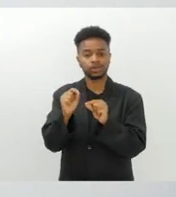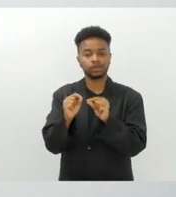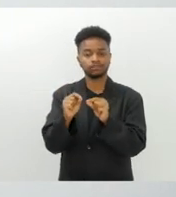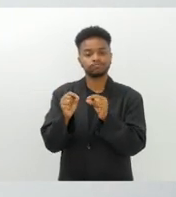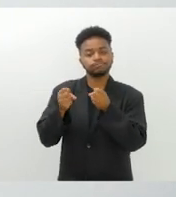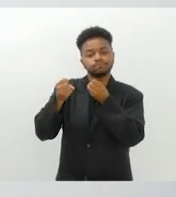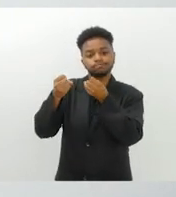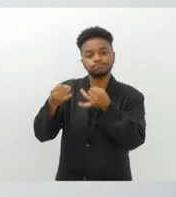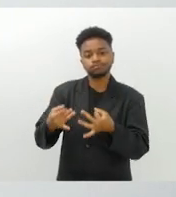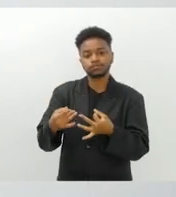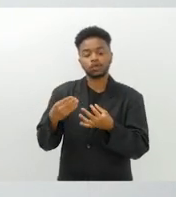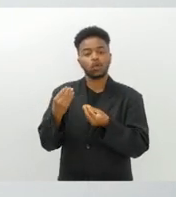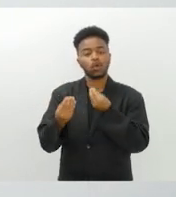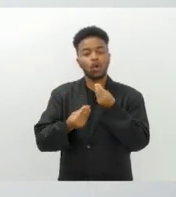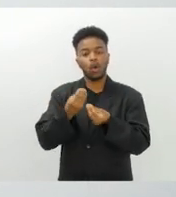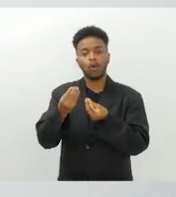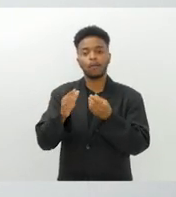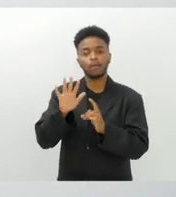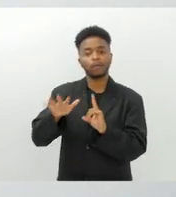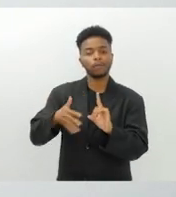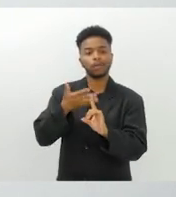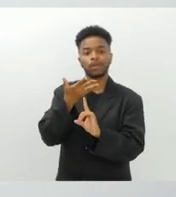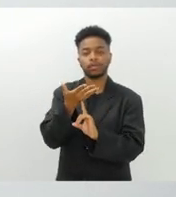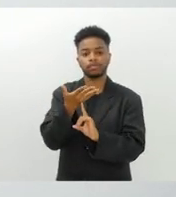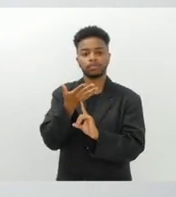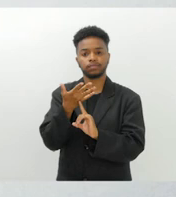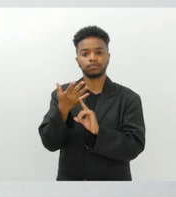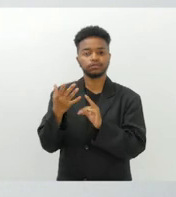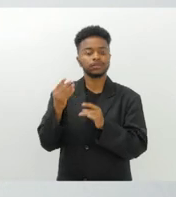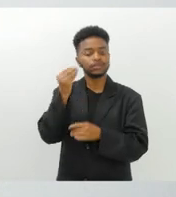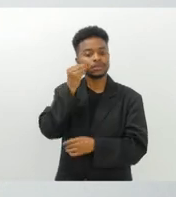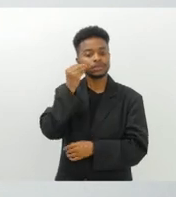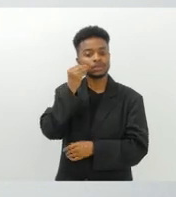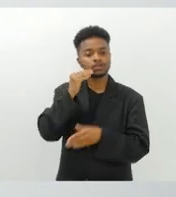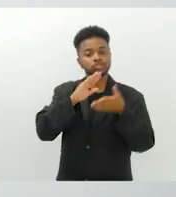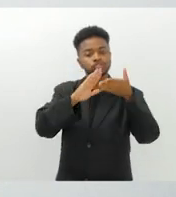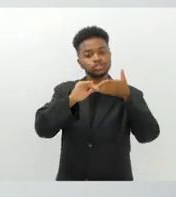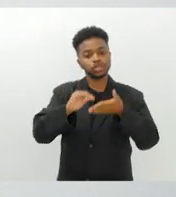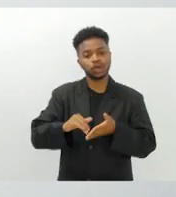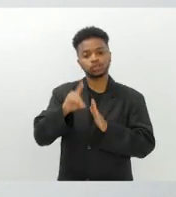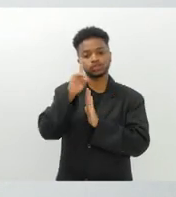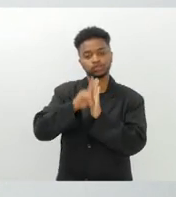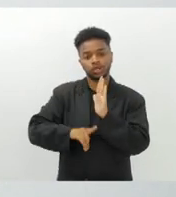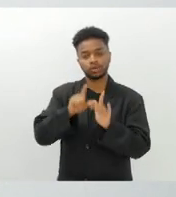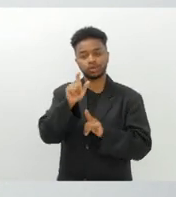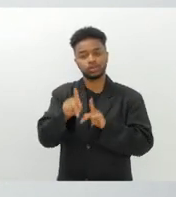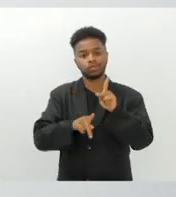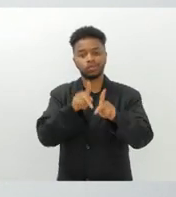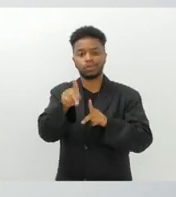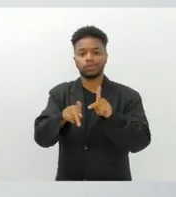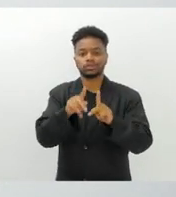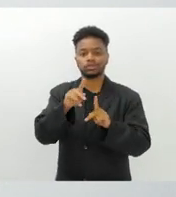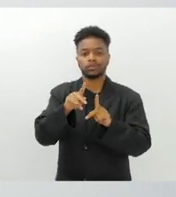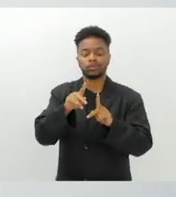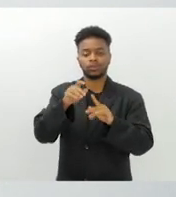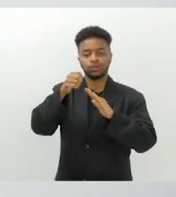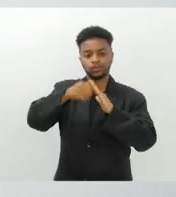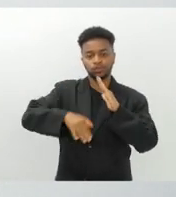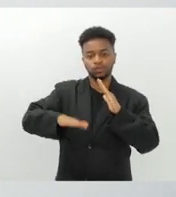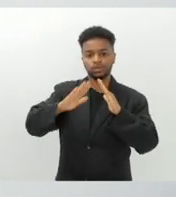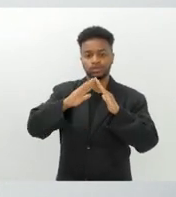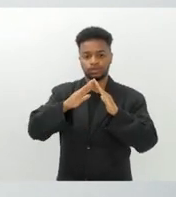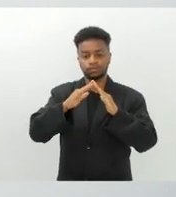justificativa do meio ambiente para tirar direito dos povos de terreiro, né? E aí